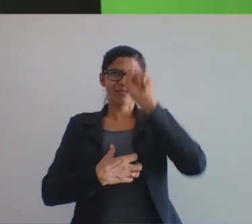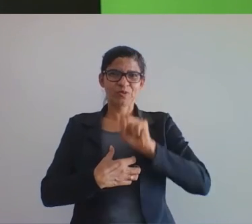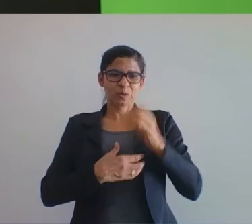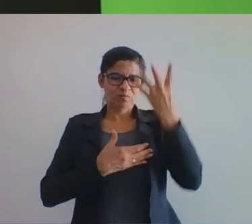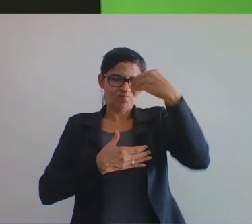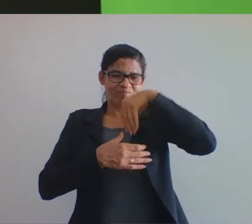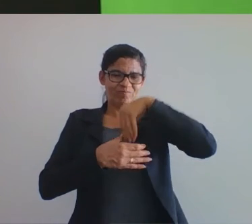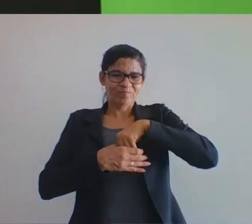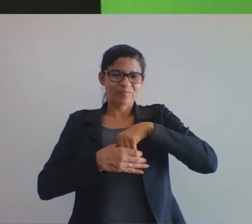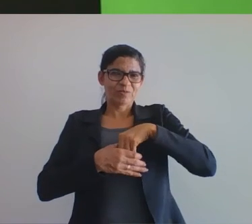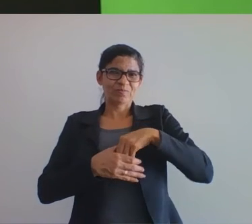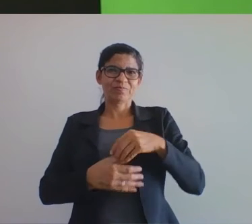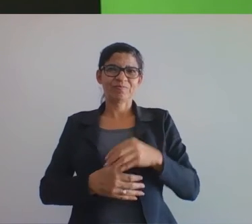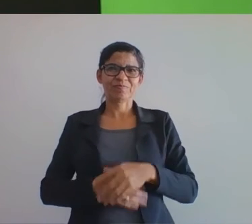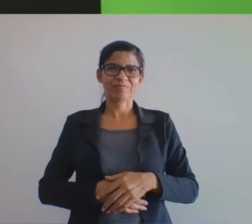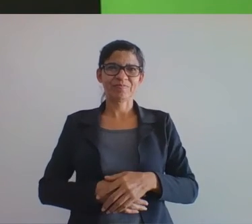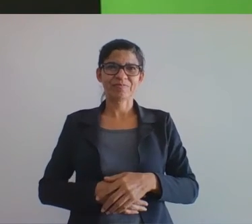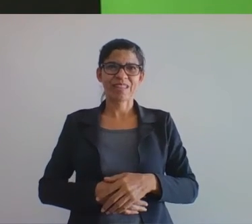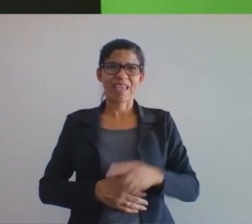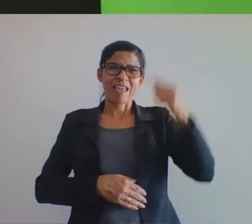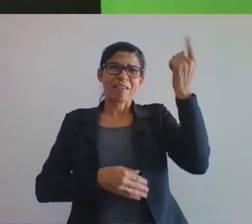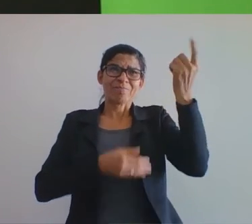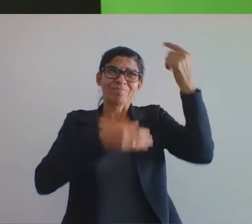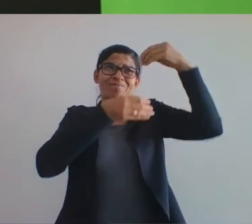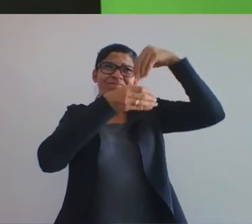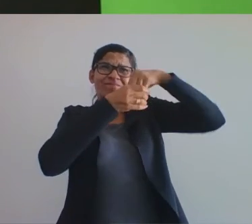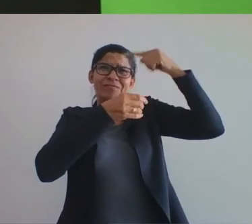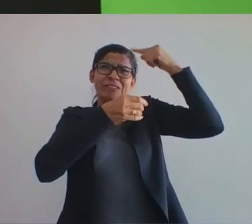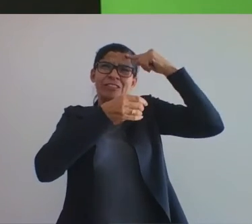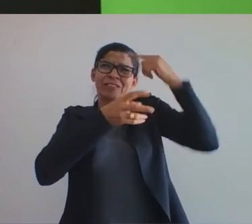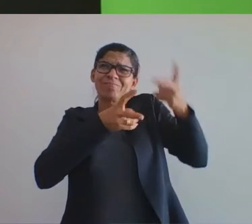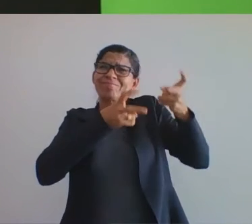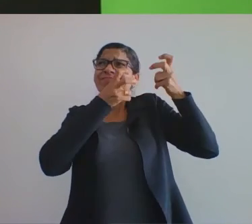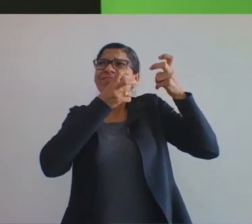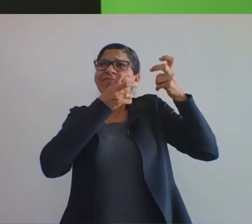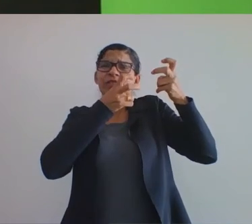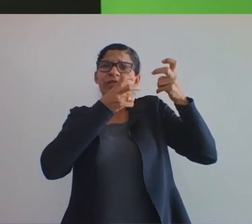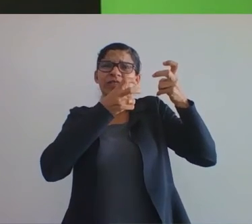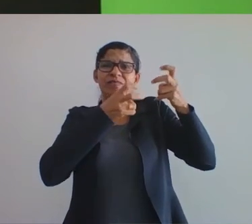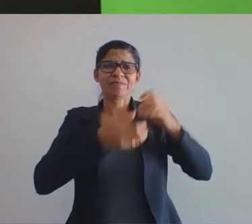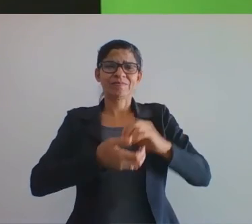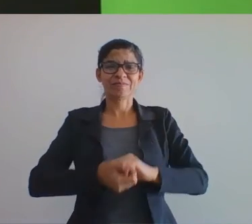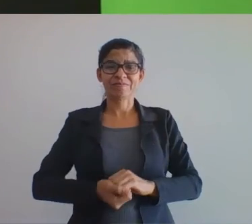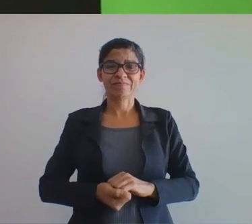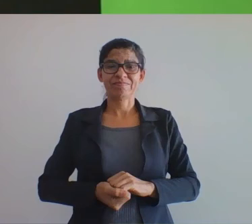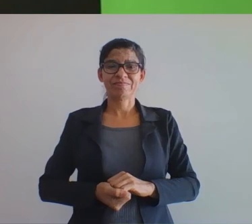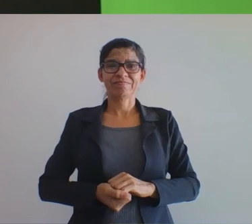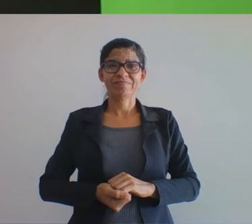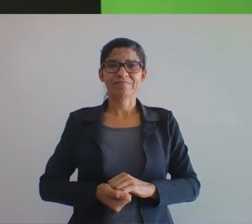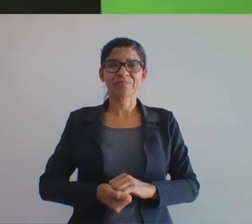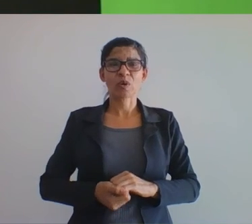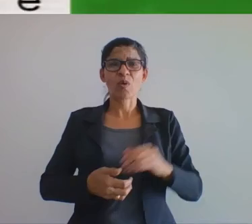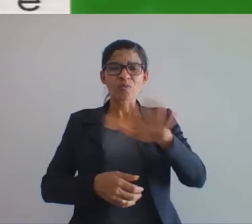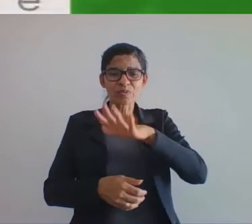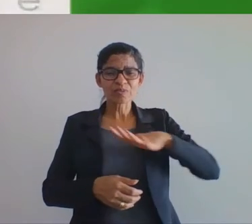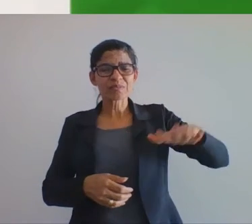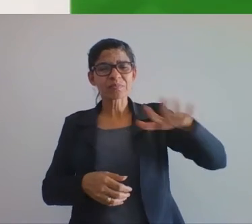formas são intuições puras como o espaço e o tempo.